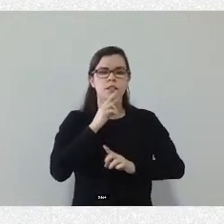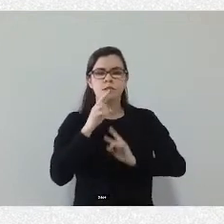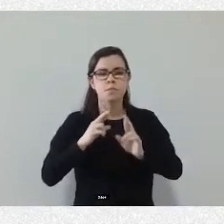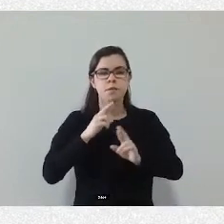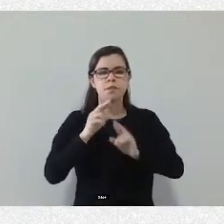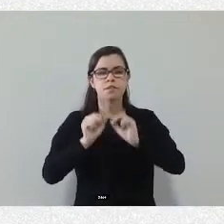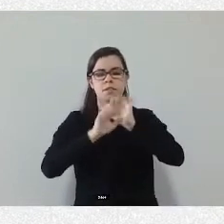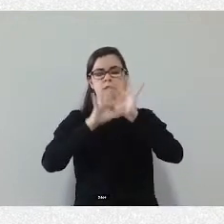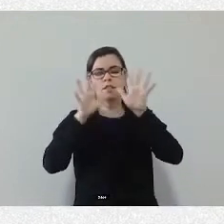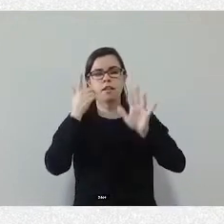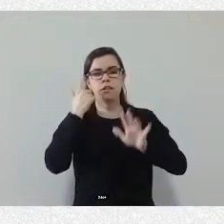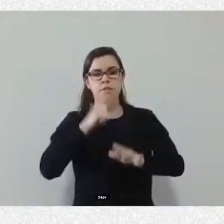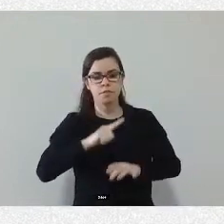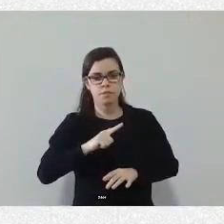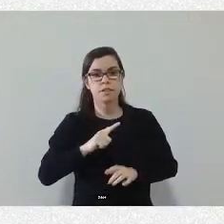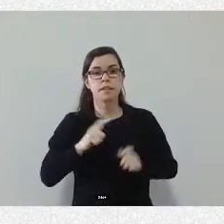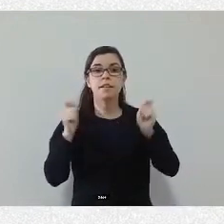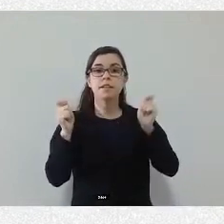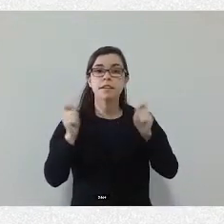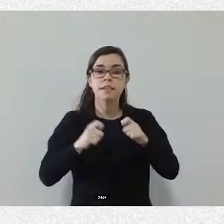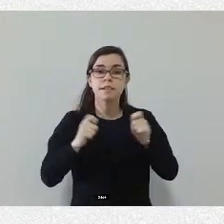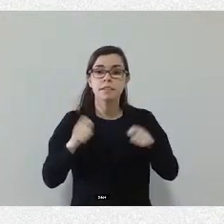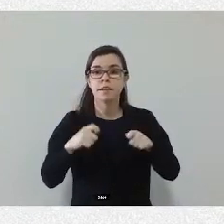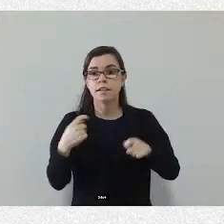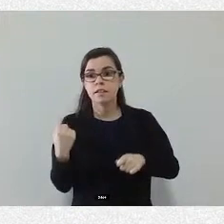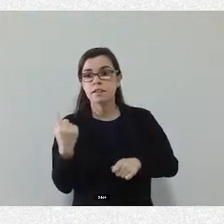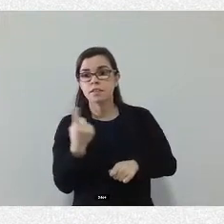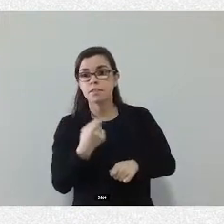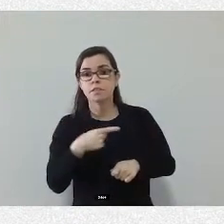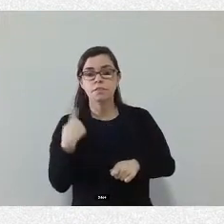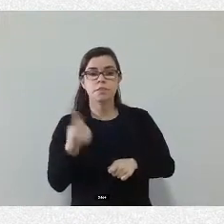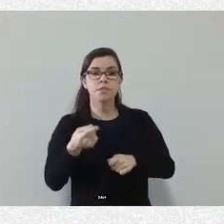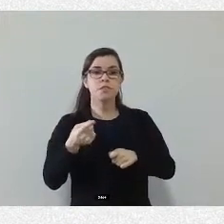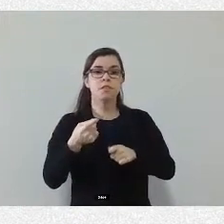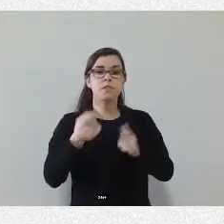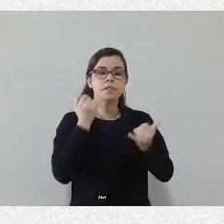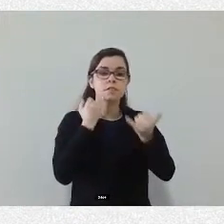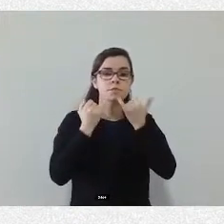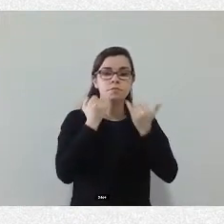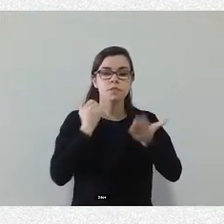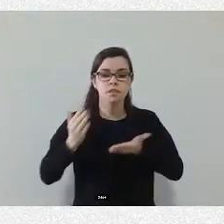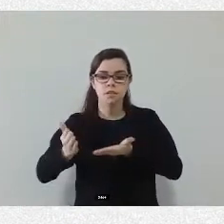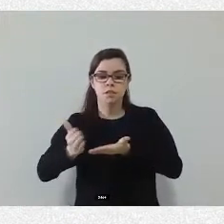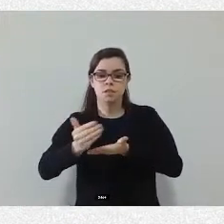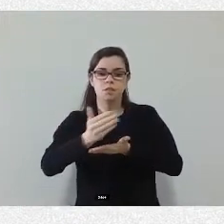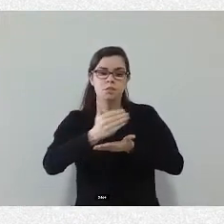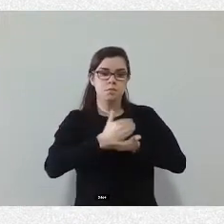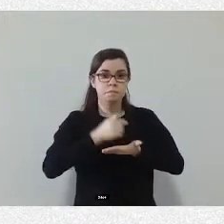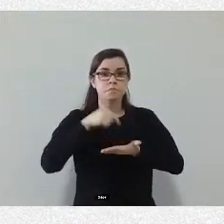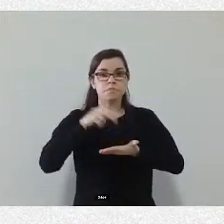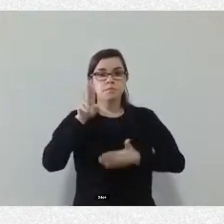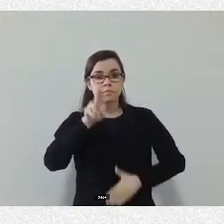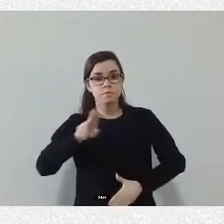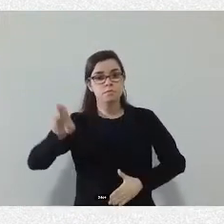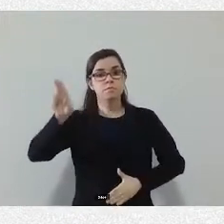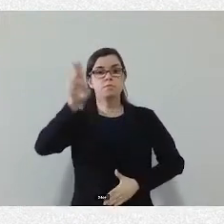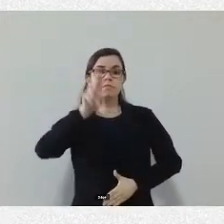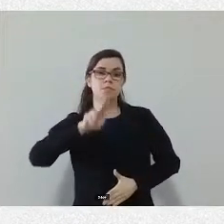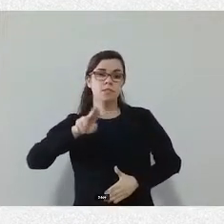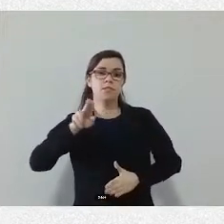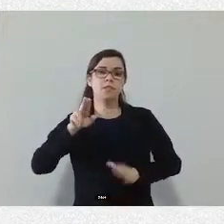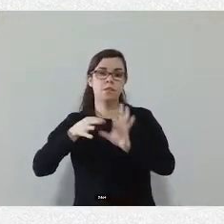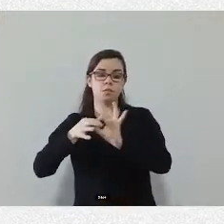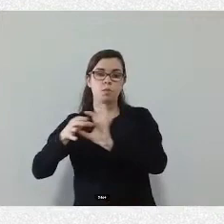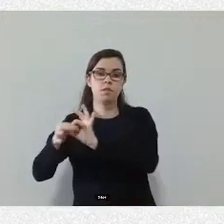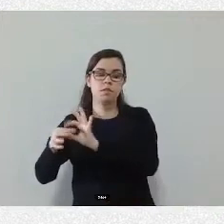grande, né, possibilidade, né, de aplicar esse dado, né, no nosso contexto no Brasil. E nós precisamos de mais